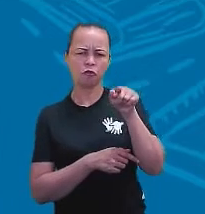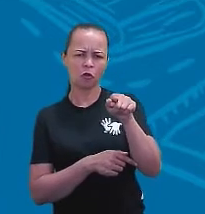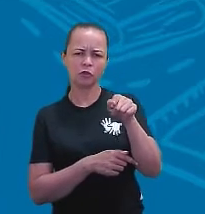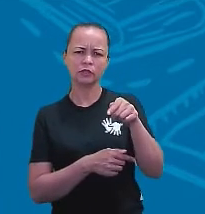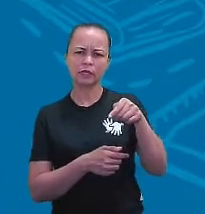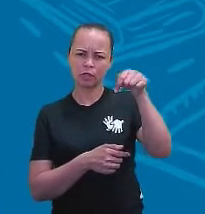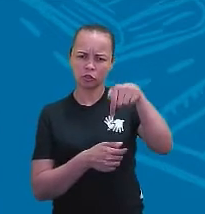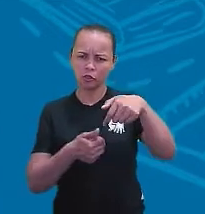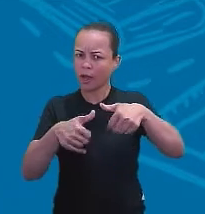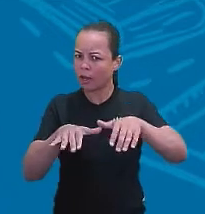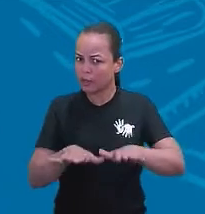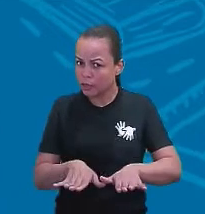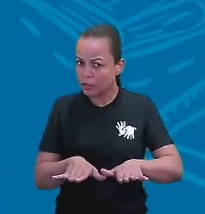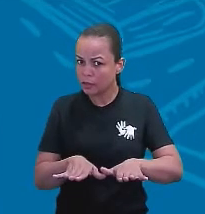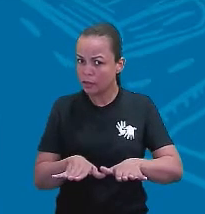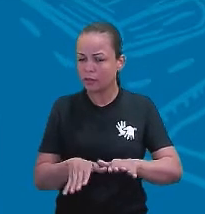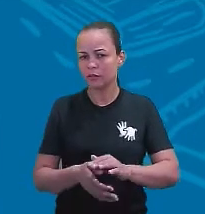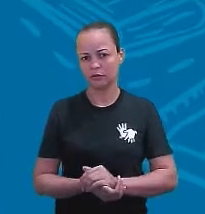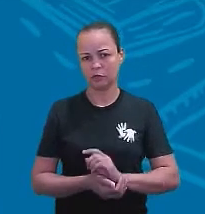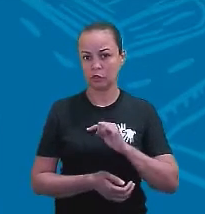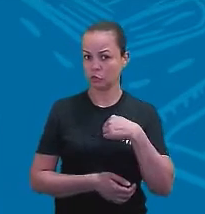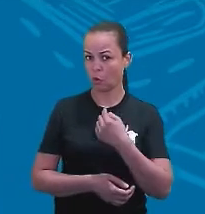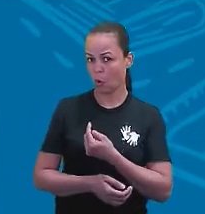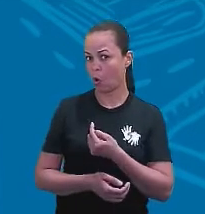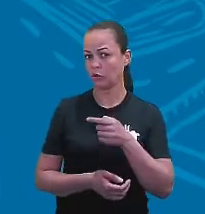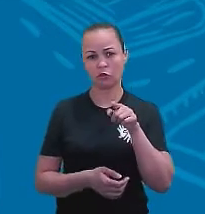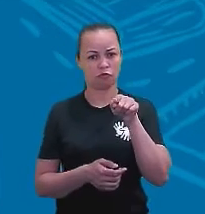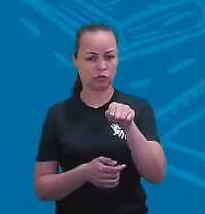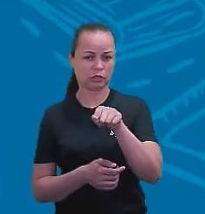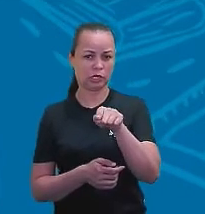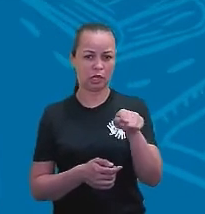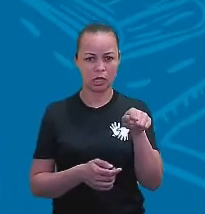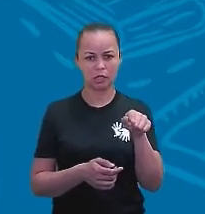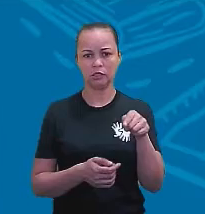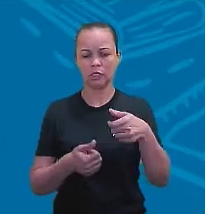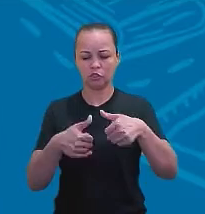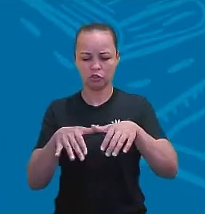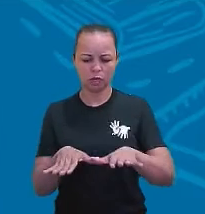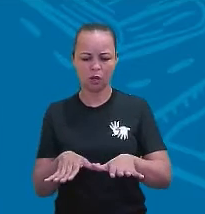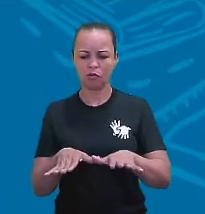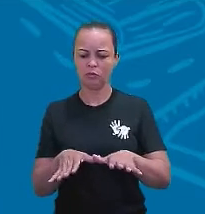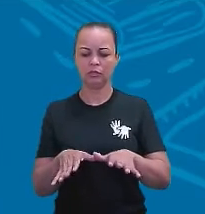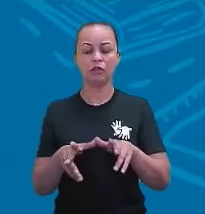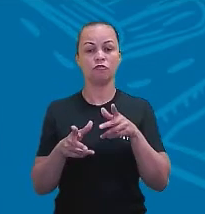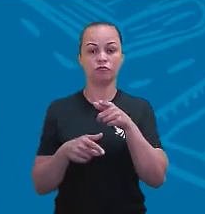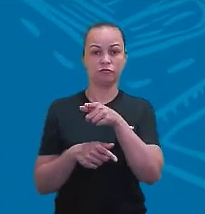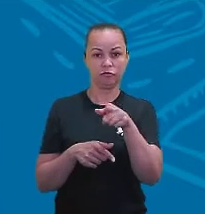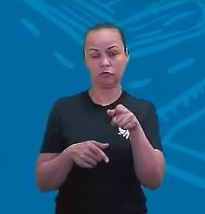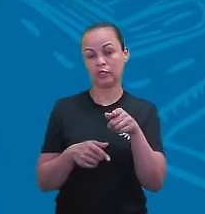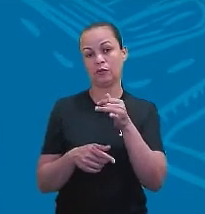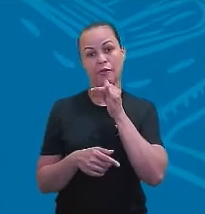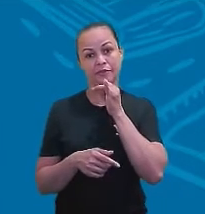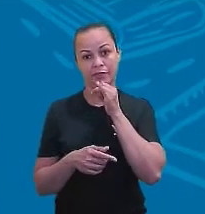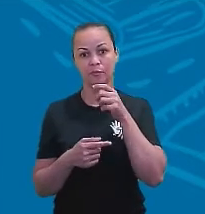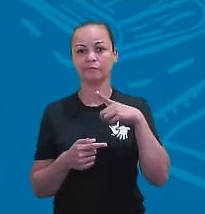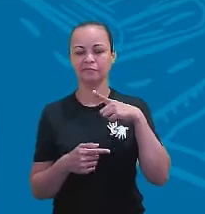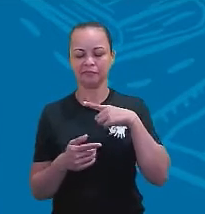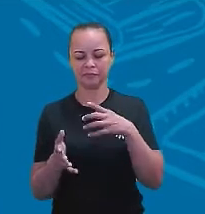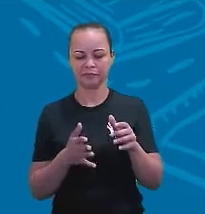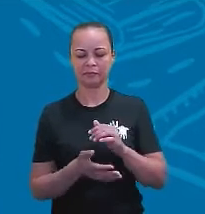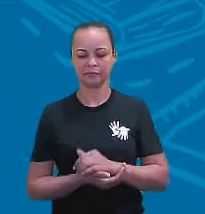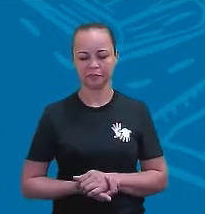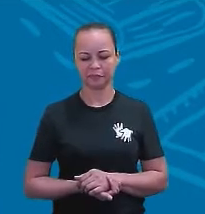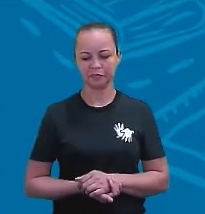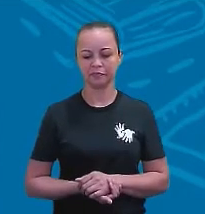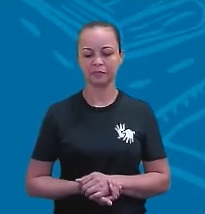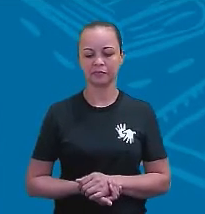you here? Para perguntar, nós estamos ou vocês estão? A gente usa o mesmo termo, só que aqui no exemplo a gente tem are